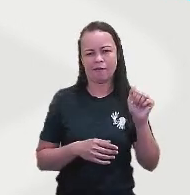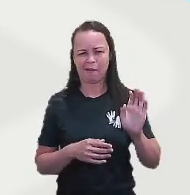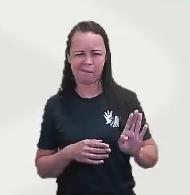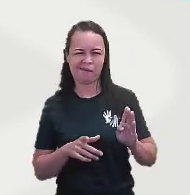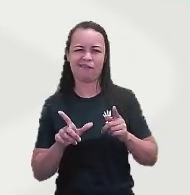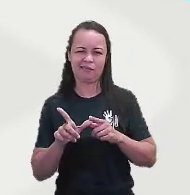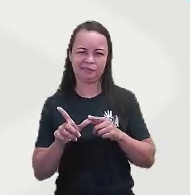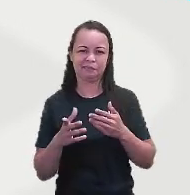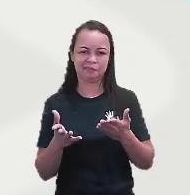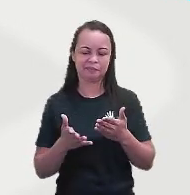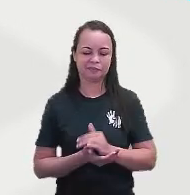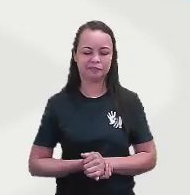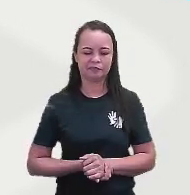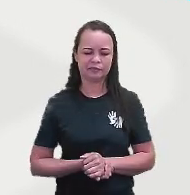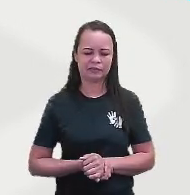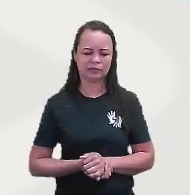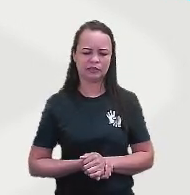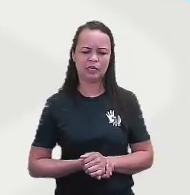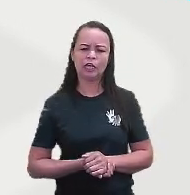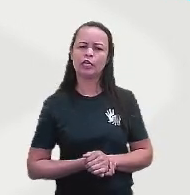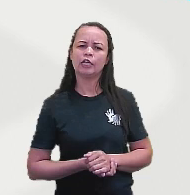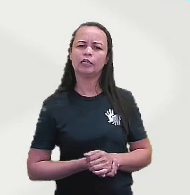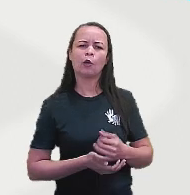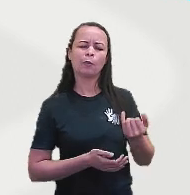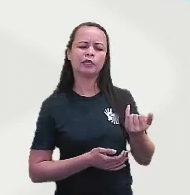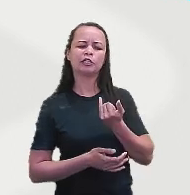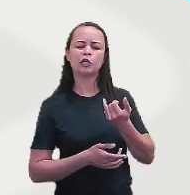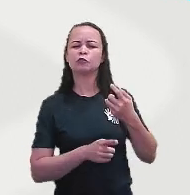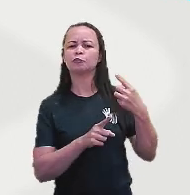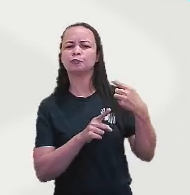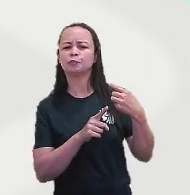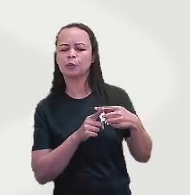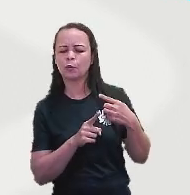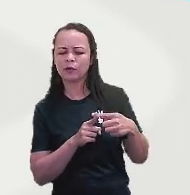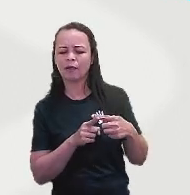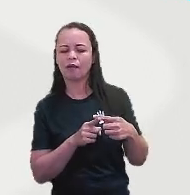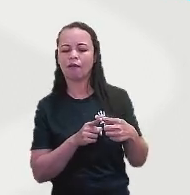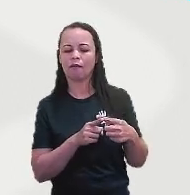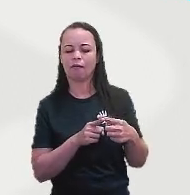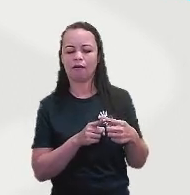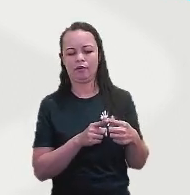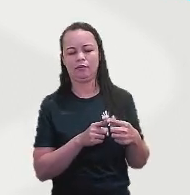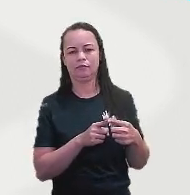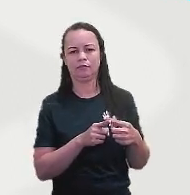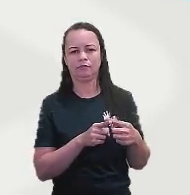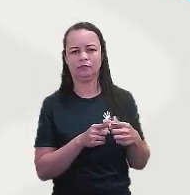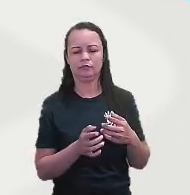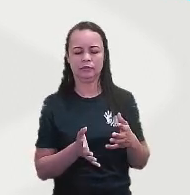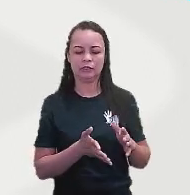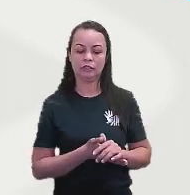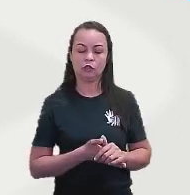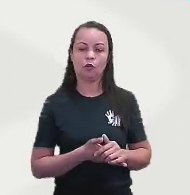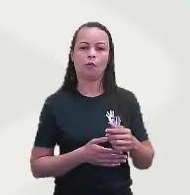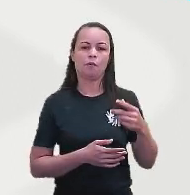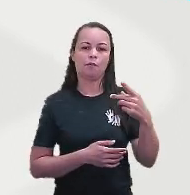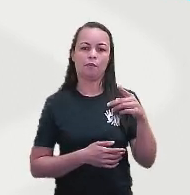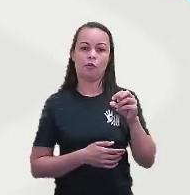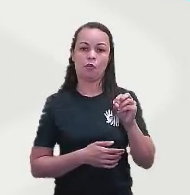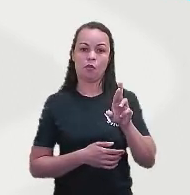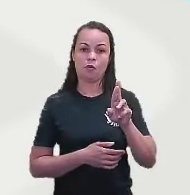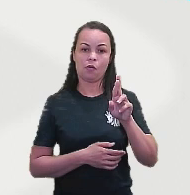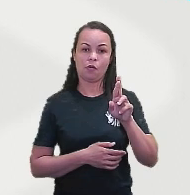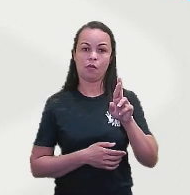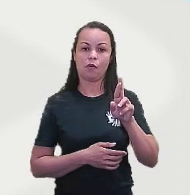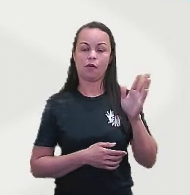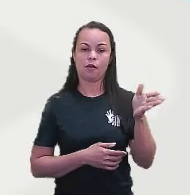Então, e não revelas por quê? Ó, finalzinho da frase. Então, porquê separado e com sempre.